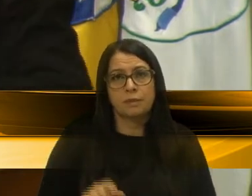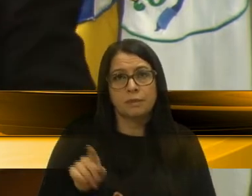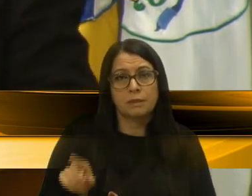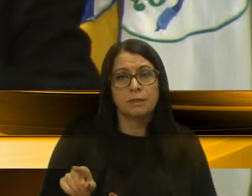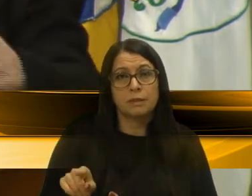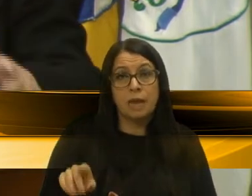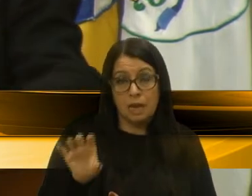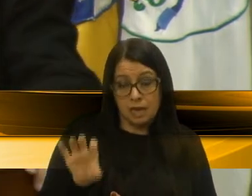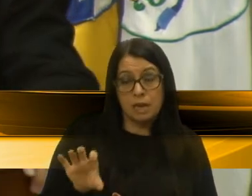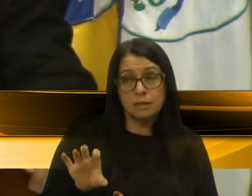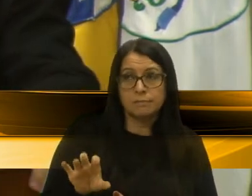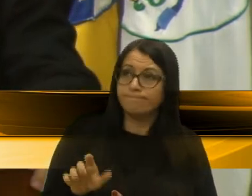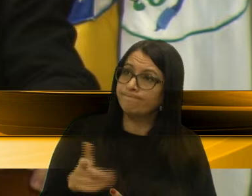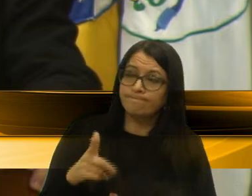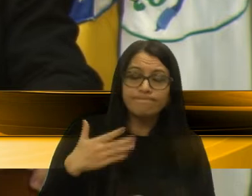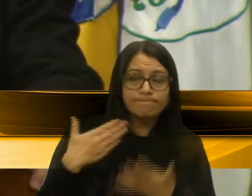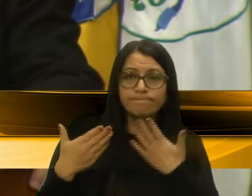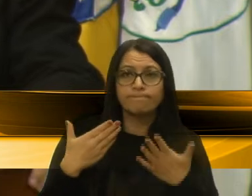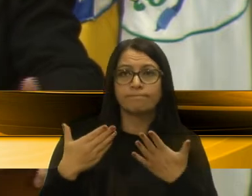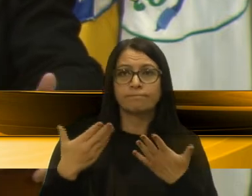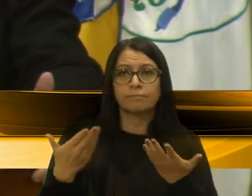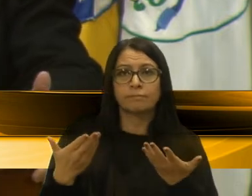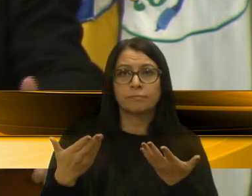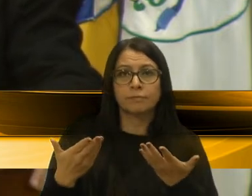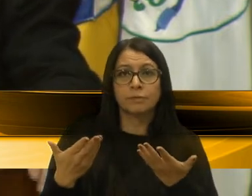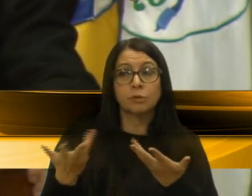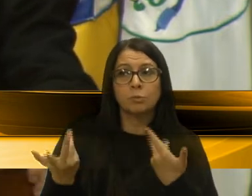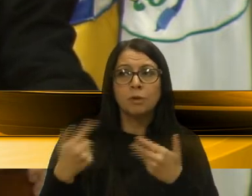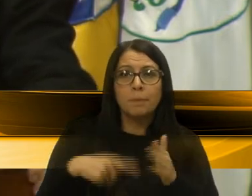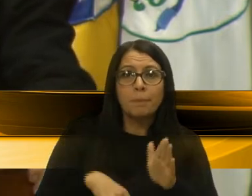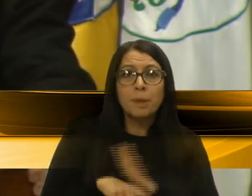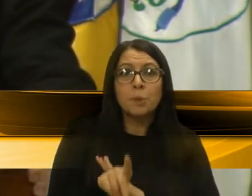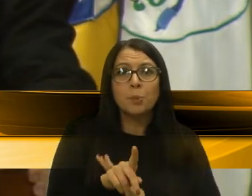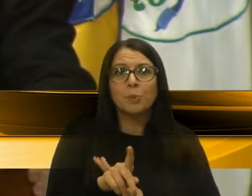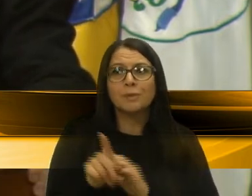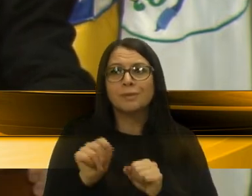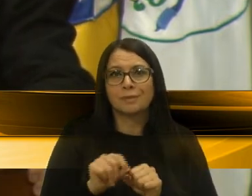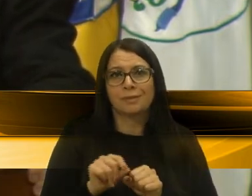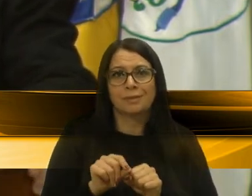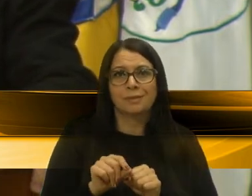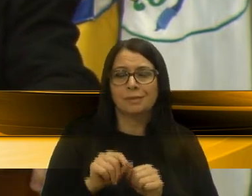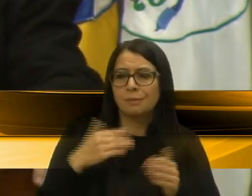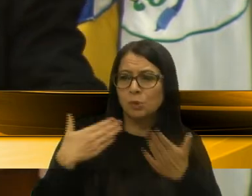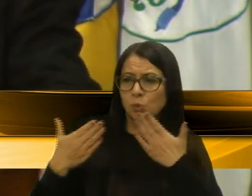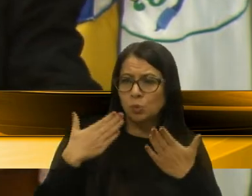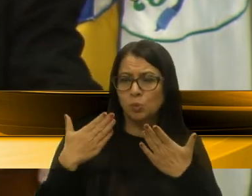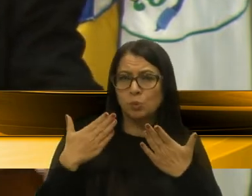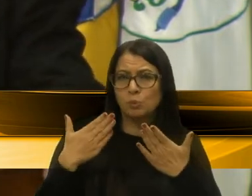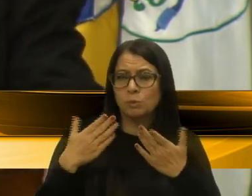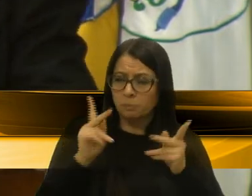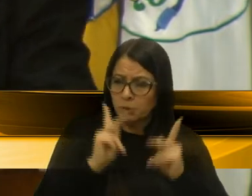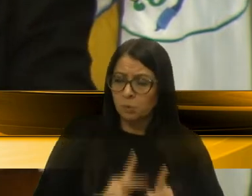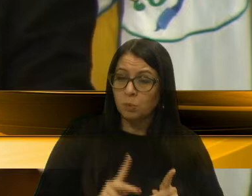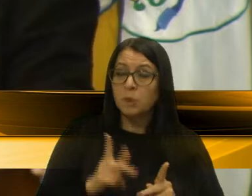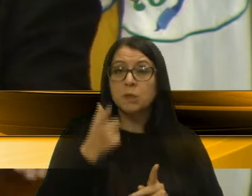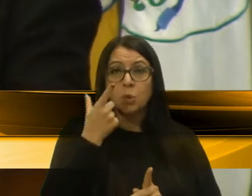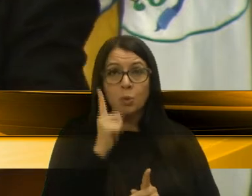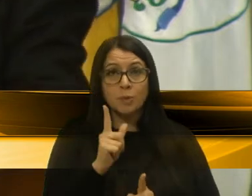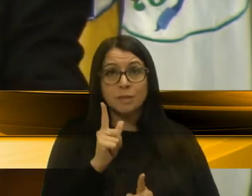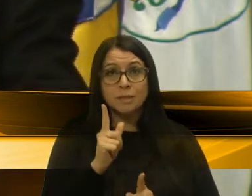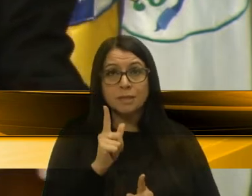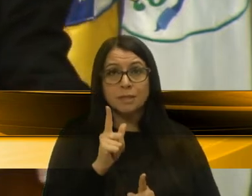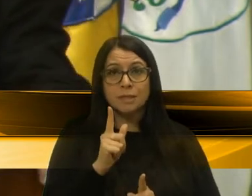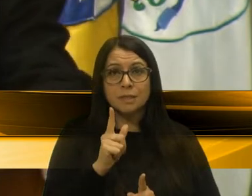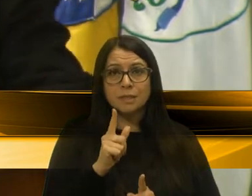Essa é, sem dúvida nenhuma, uma indagação que a gente faz. Mas será que as pessoas conseguem ser